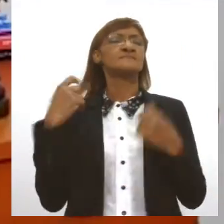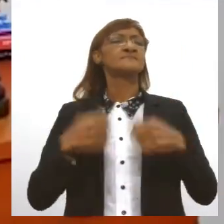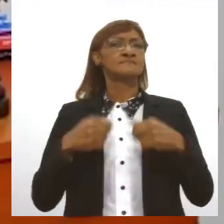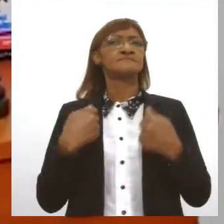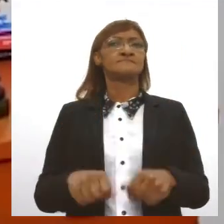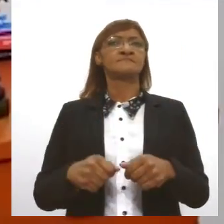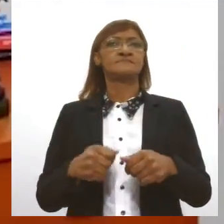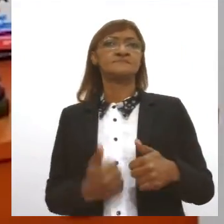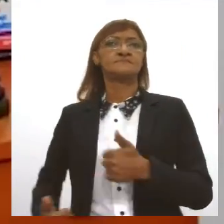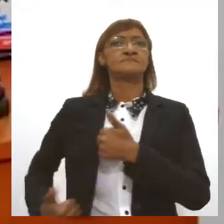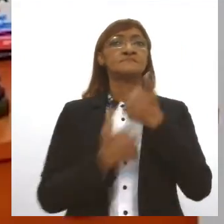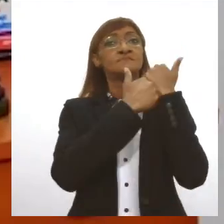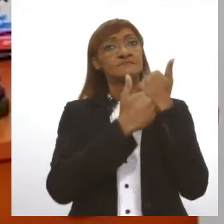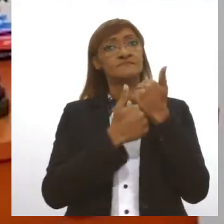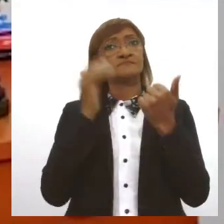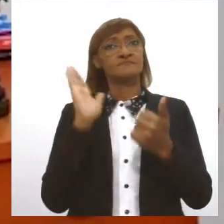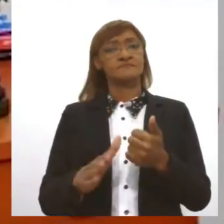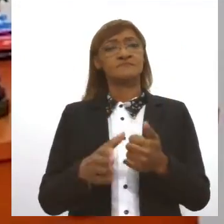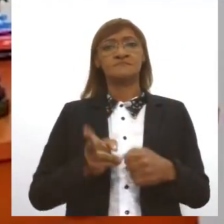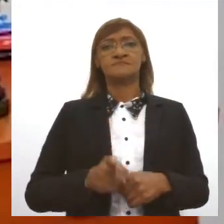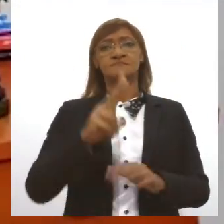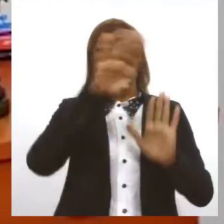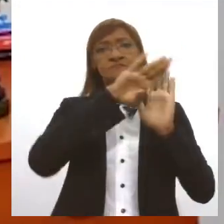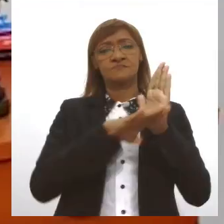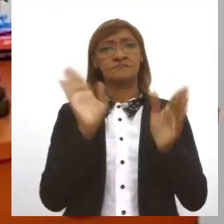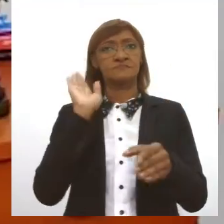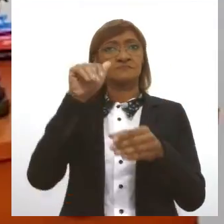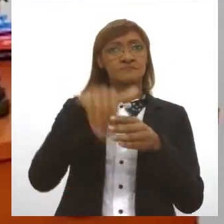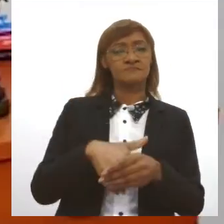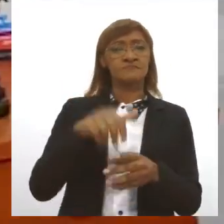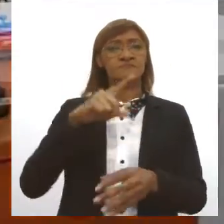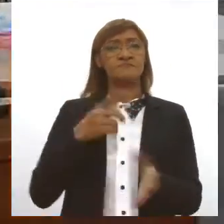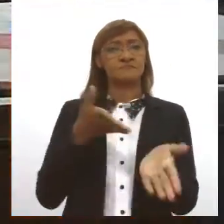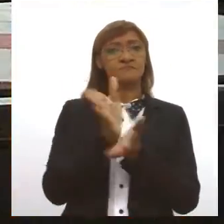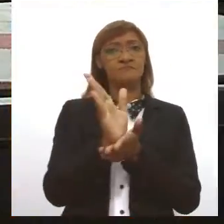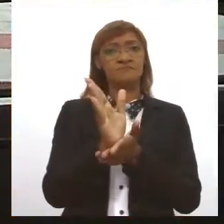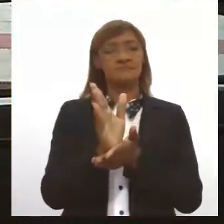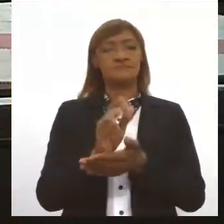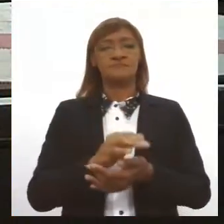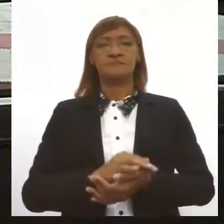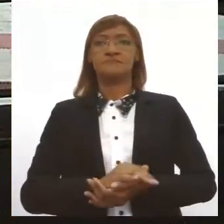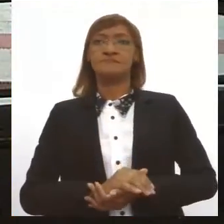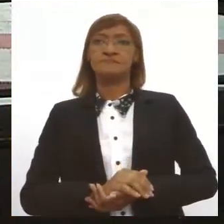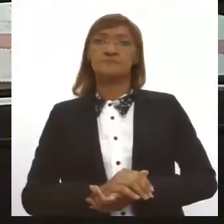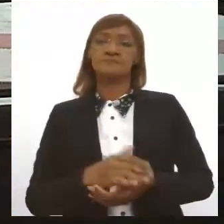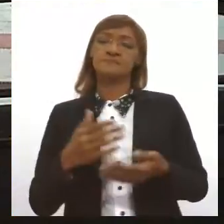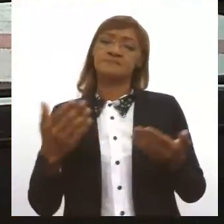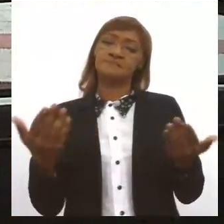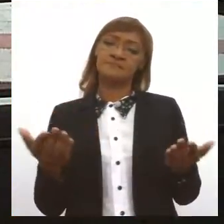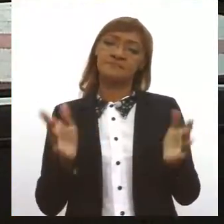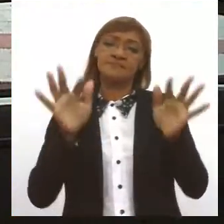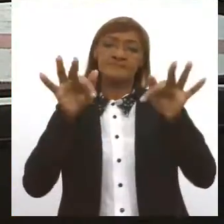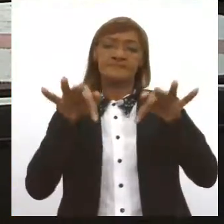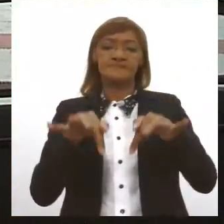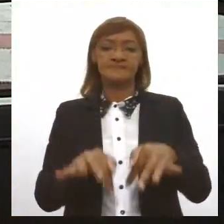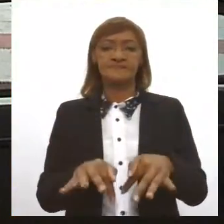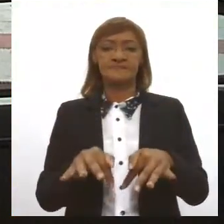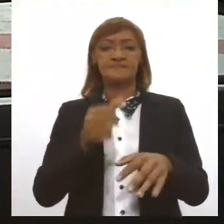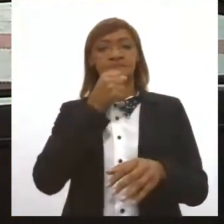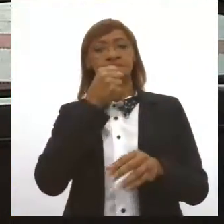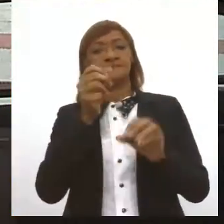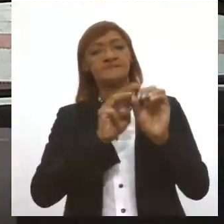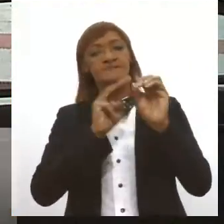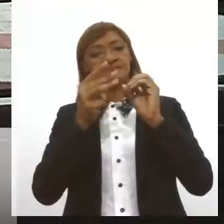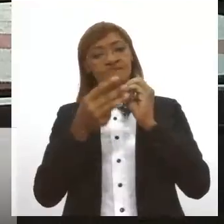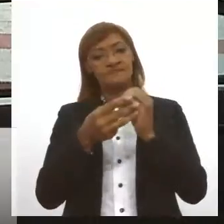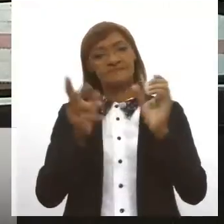esteja lá, colocando elas em pauta para serem votadas e aprovadas. Chegamos ao fim do Alese Notícia. Você pode acompanhar